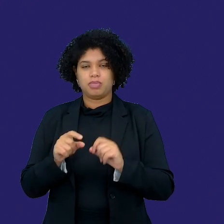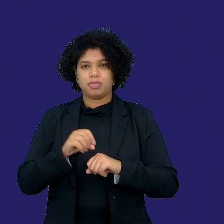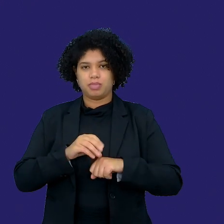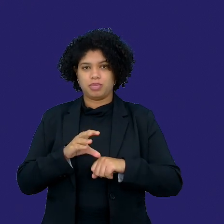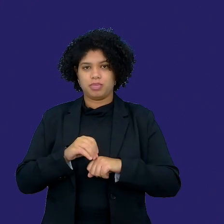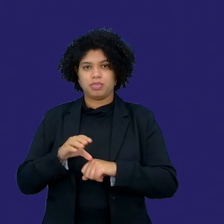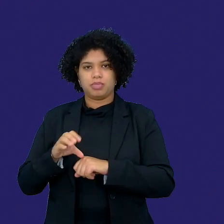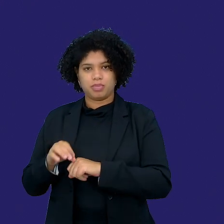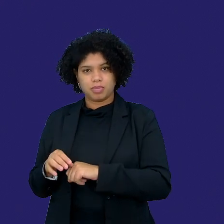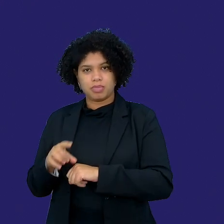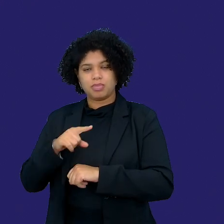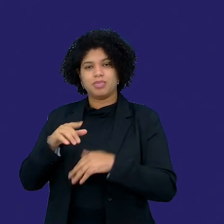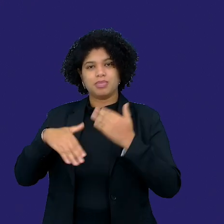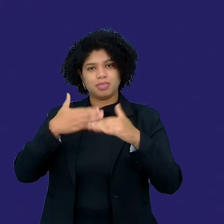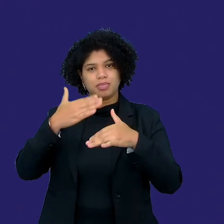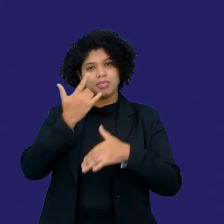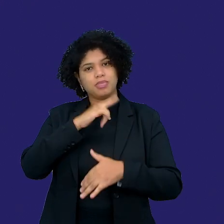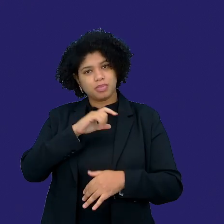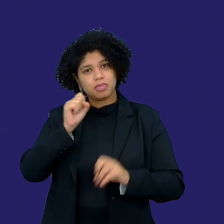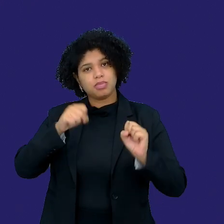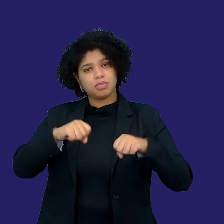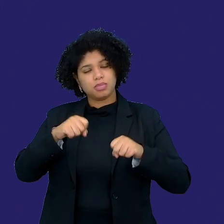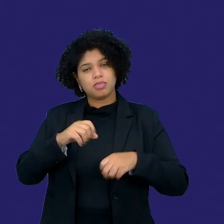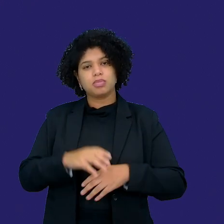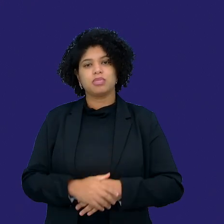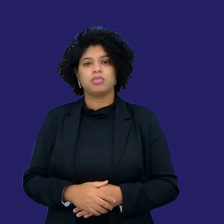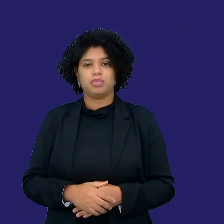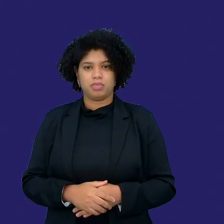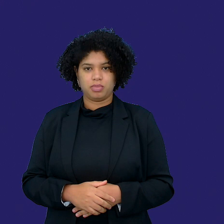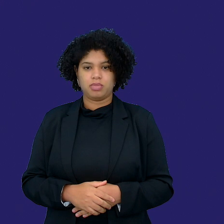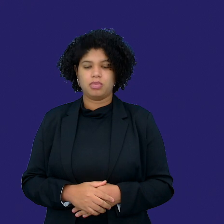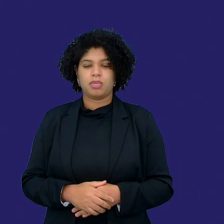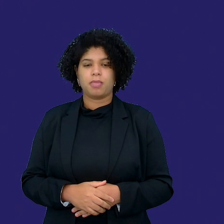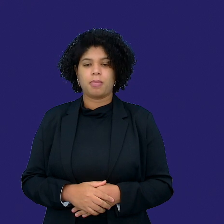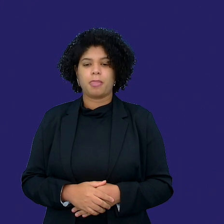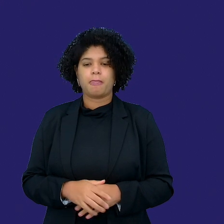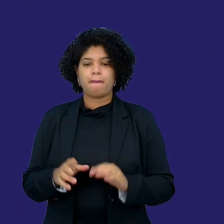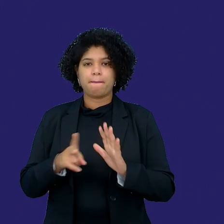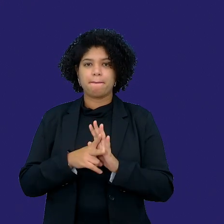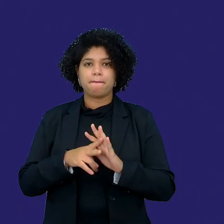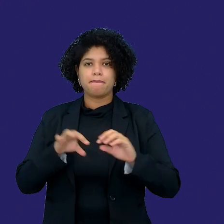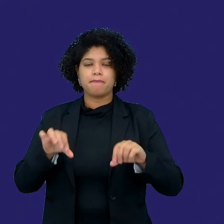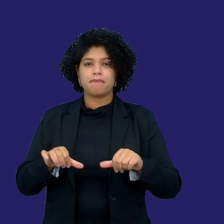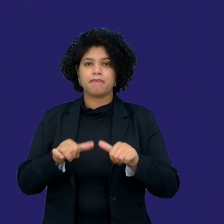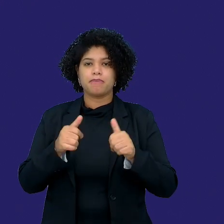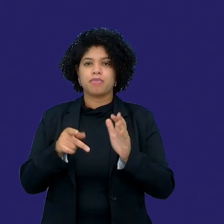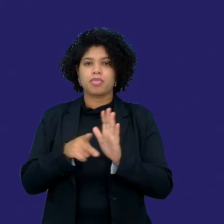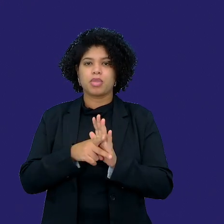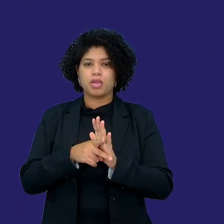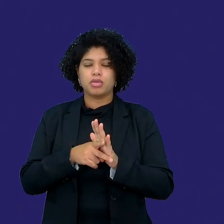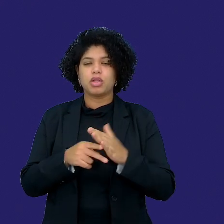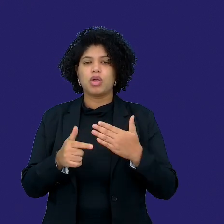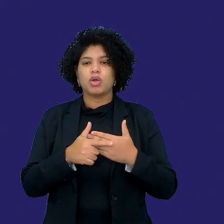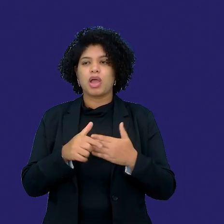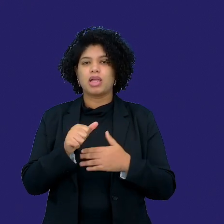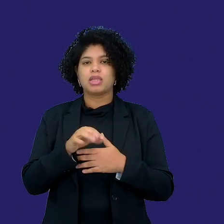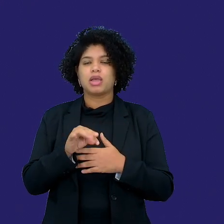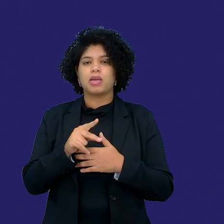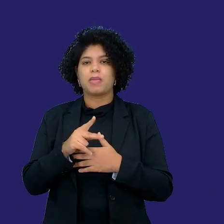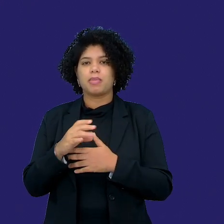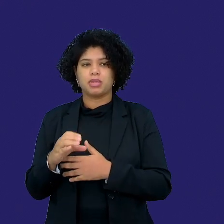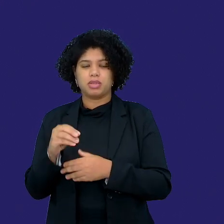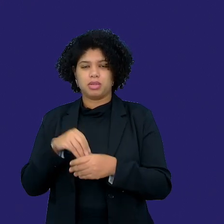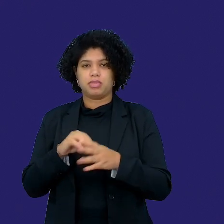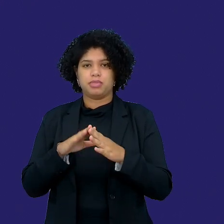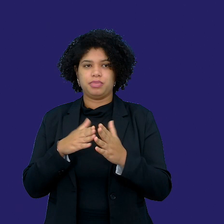sugestões para vocês desenvolverem nesse último desdobramento da pauta aí no ATPC da escola. Então,